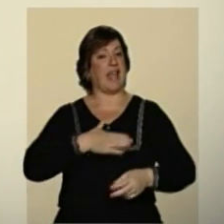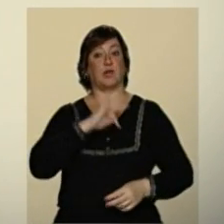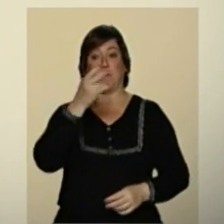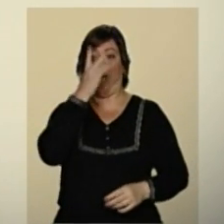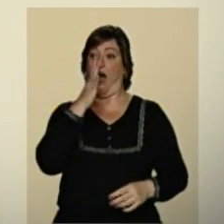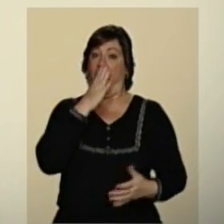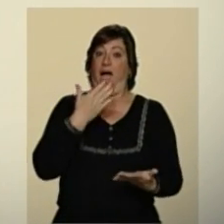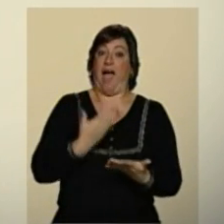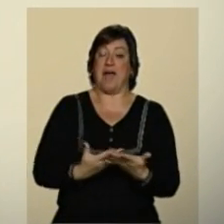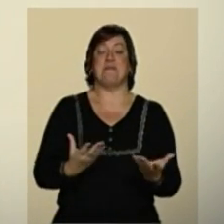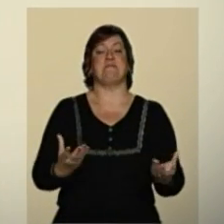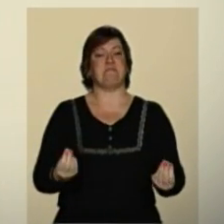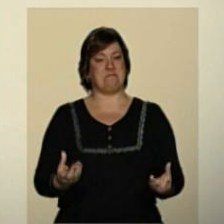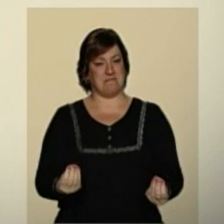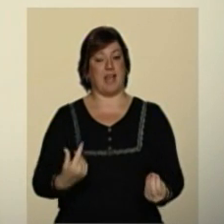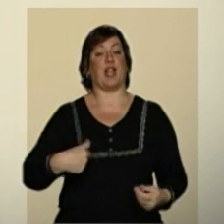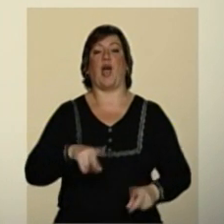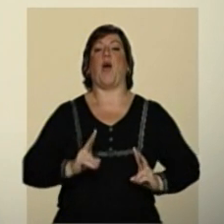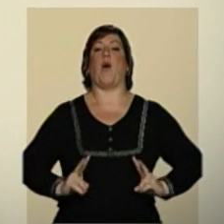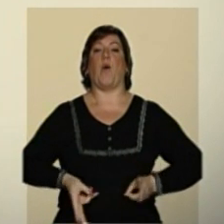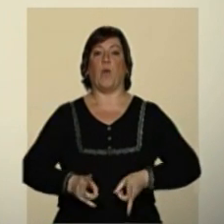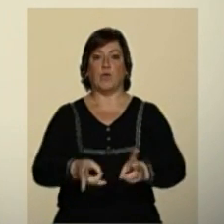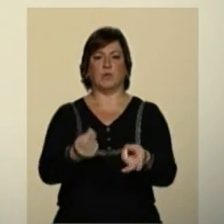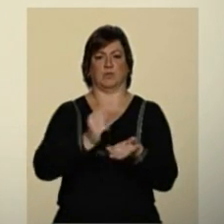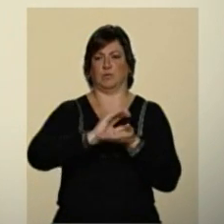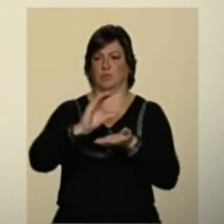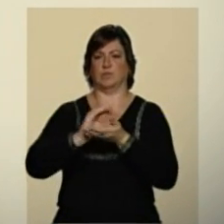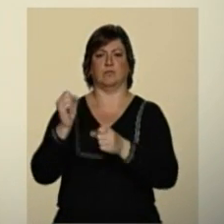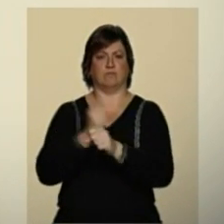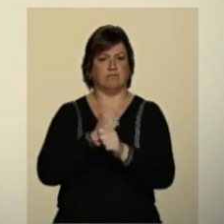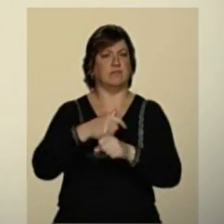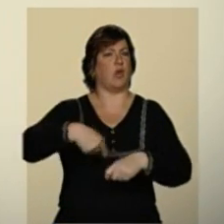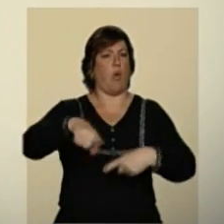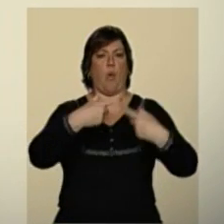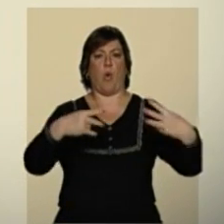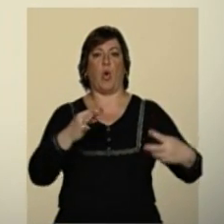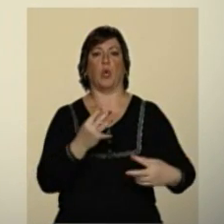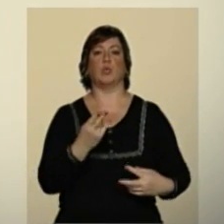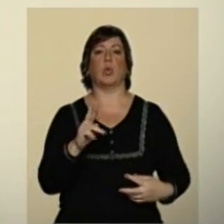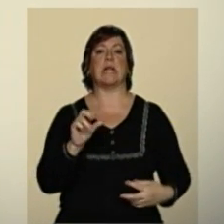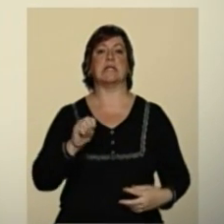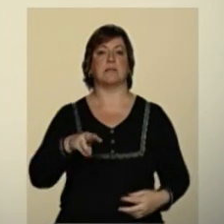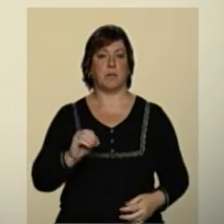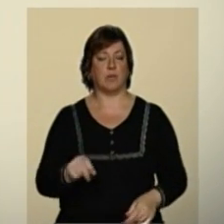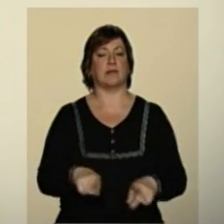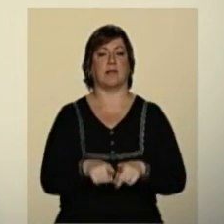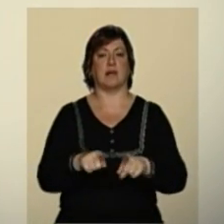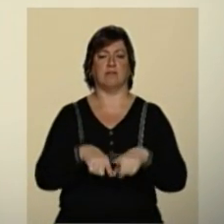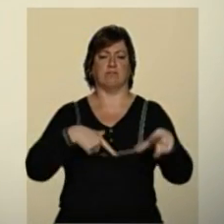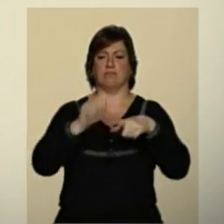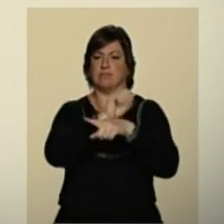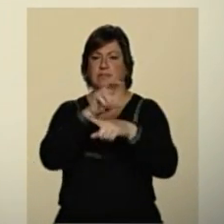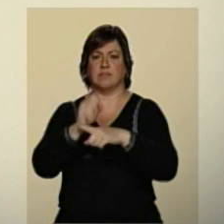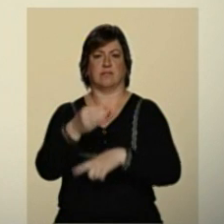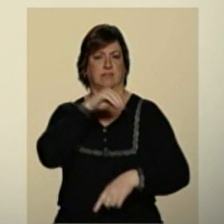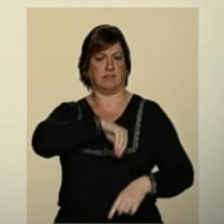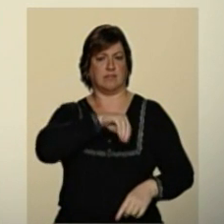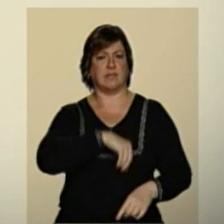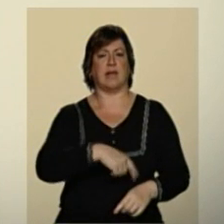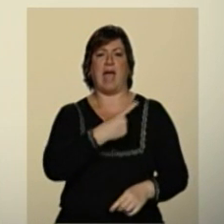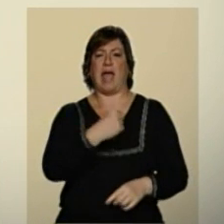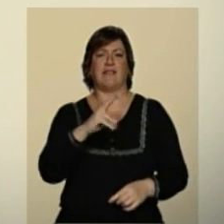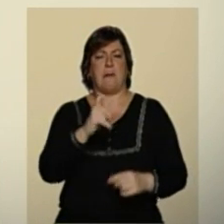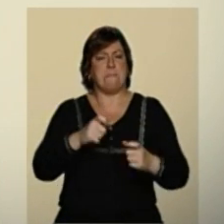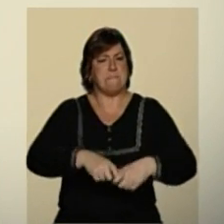o turista nós vamos continuar investindo no turismo Lucio vamos gerar emprego e renda para um número cada vez